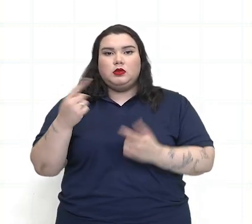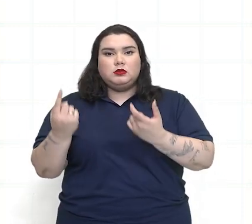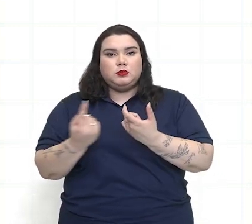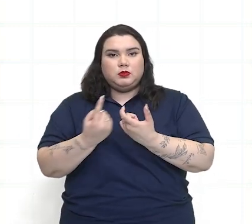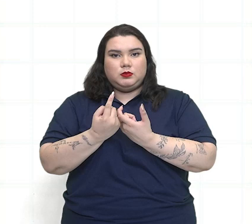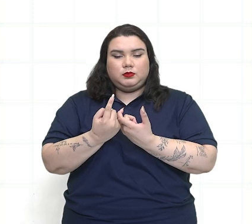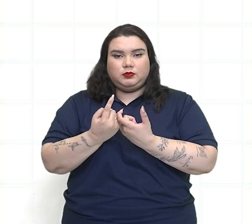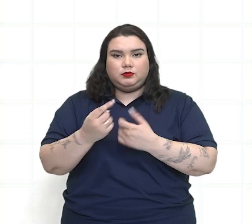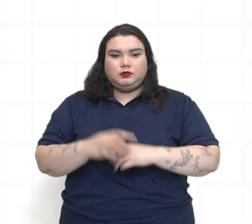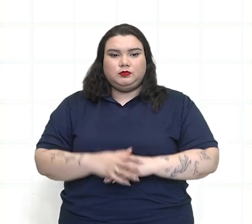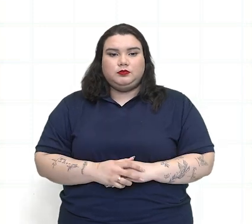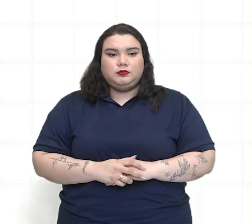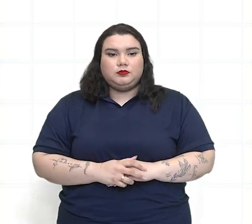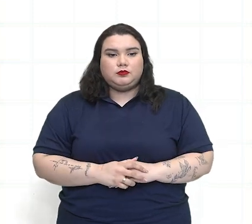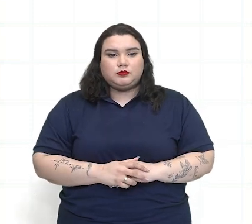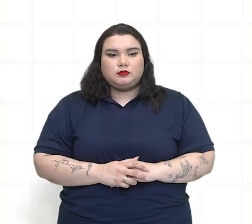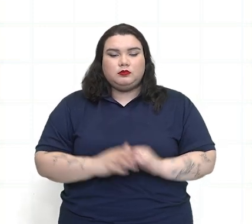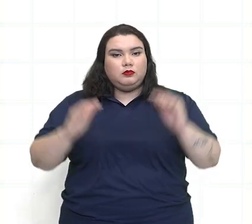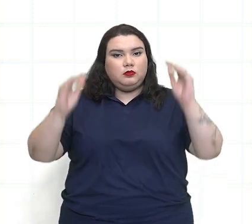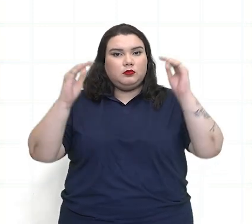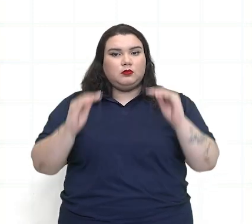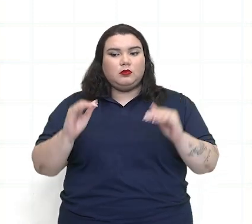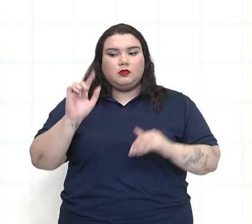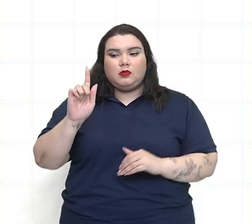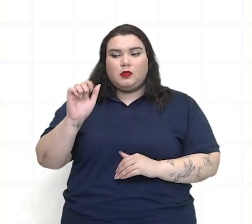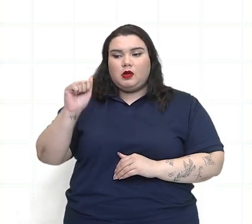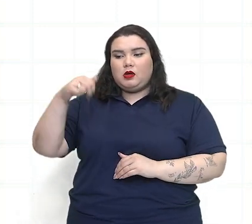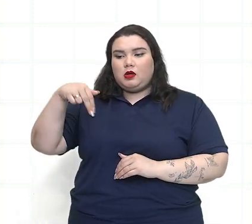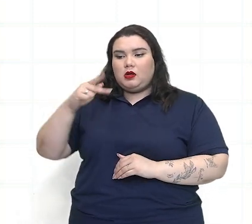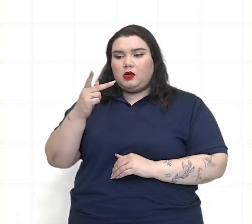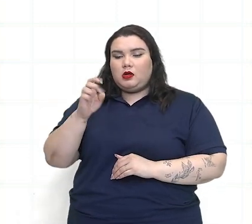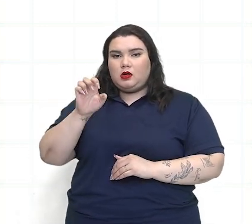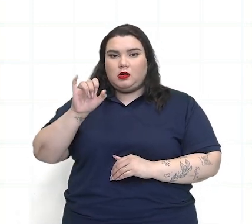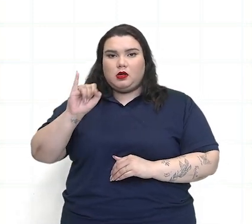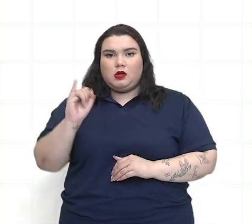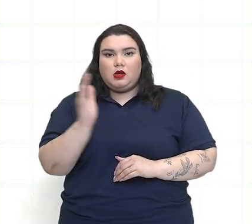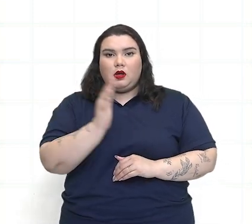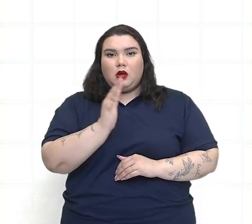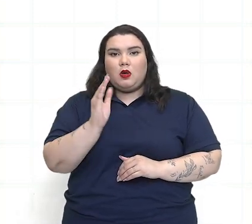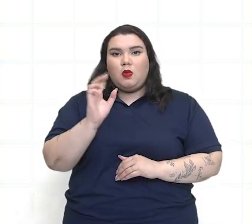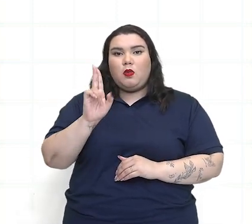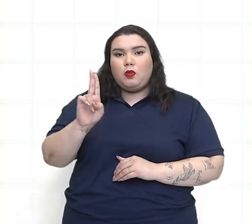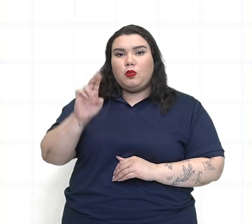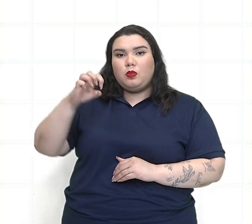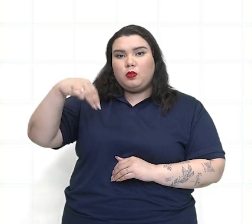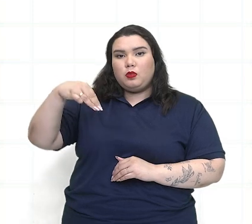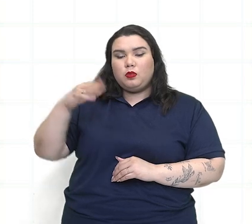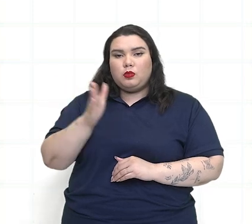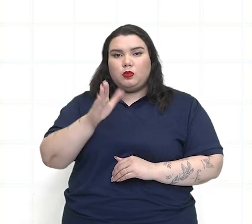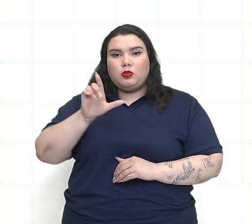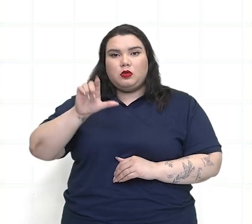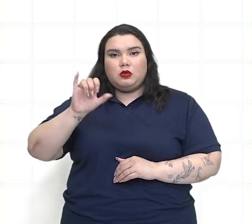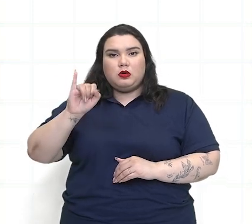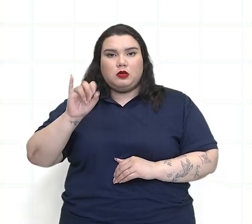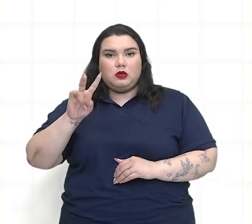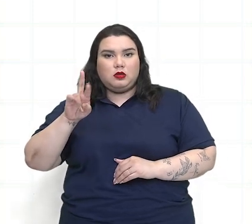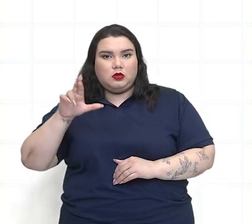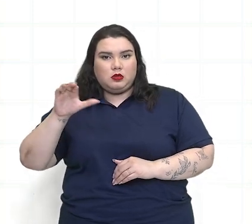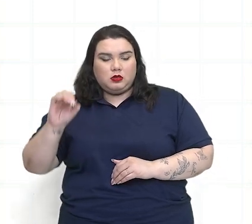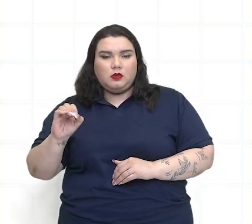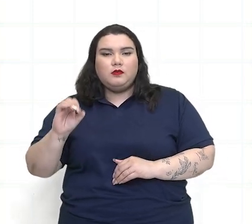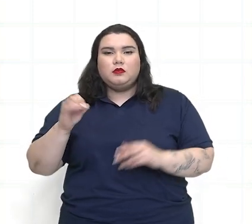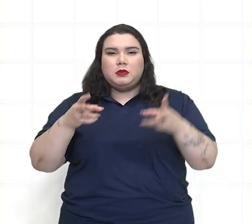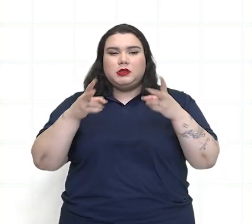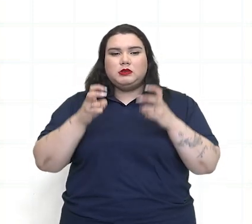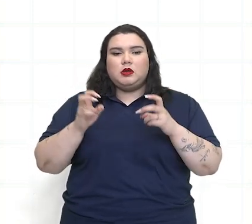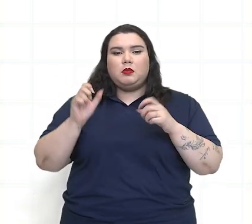singular. Ganhei um livro. Aqui a mesma situação, eu tenho o substantivo livro e eu tenho